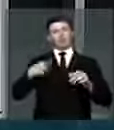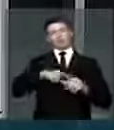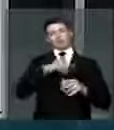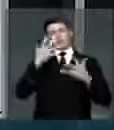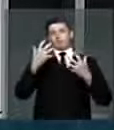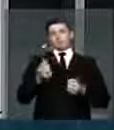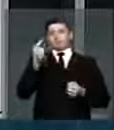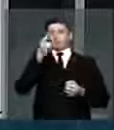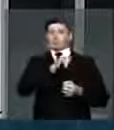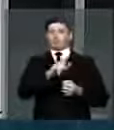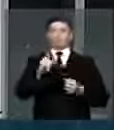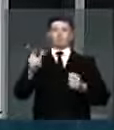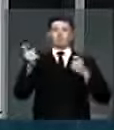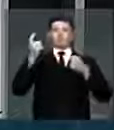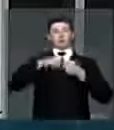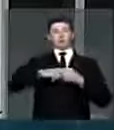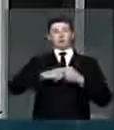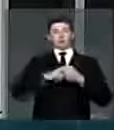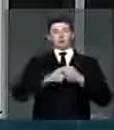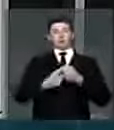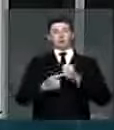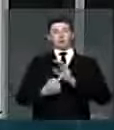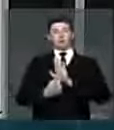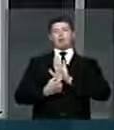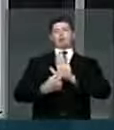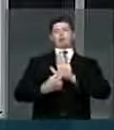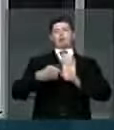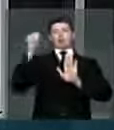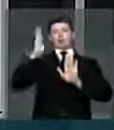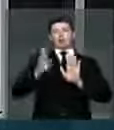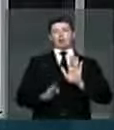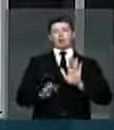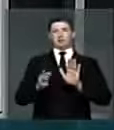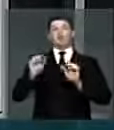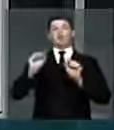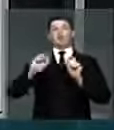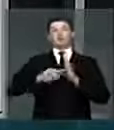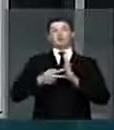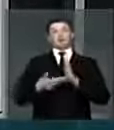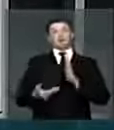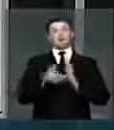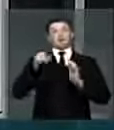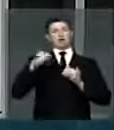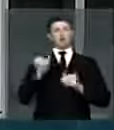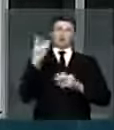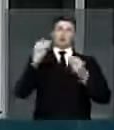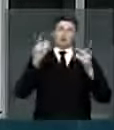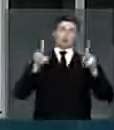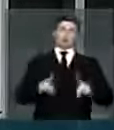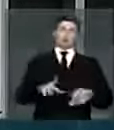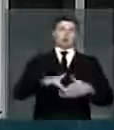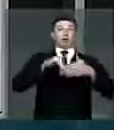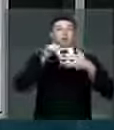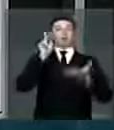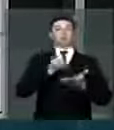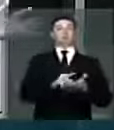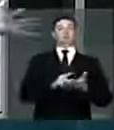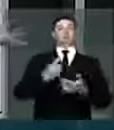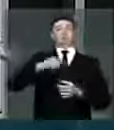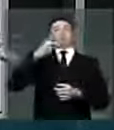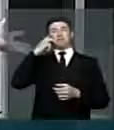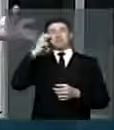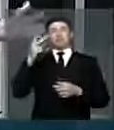conseguir recuperar a imagem da casa. Esta imagem que é muito importante para todos nós. A gente tem